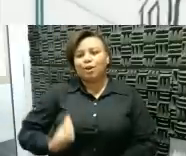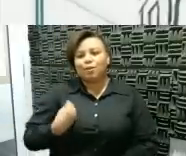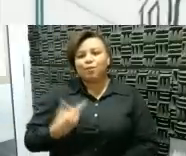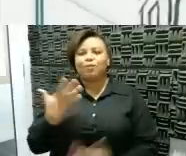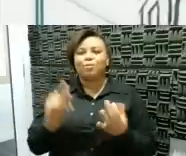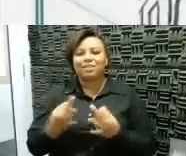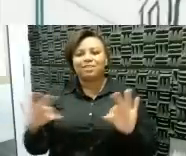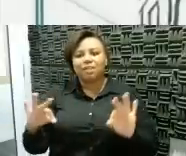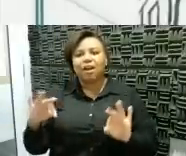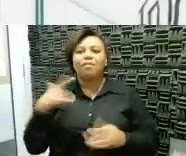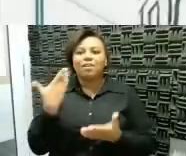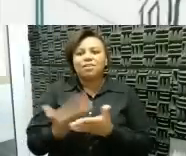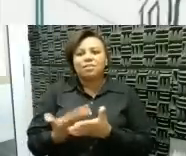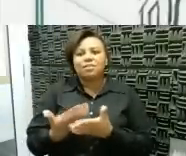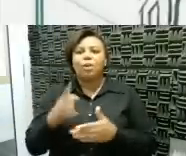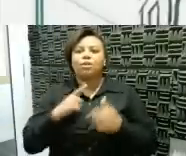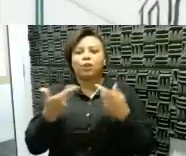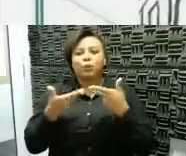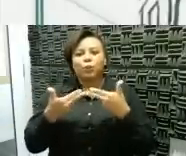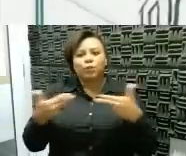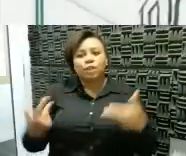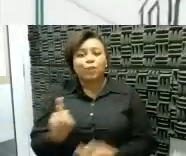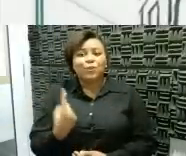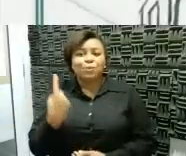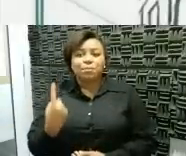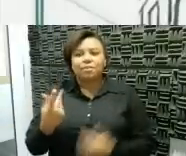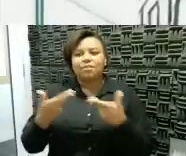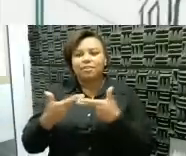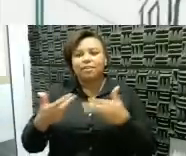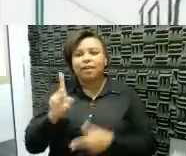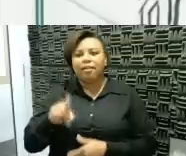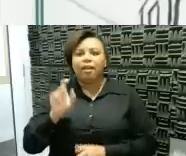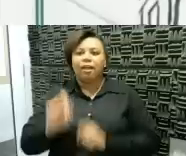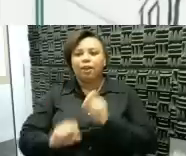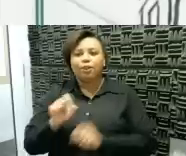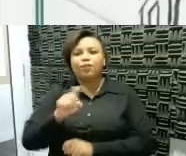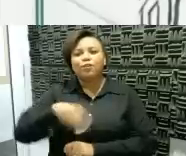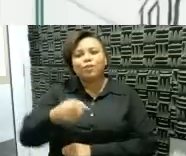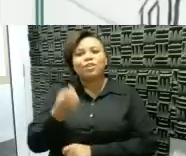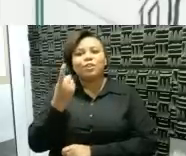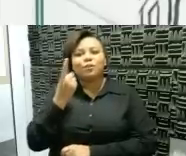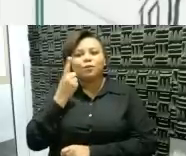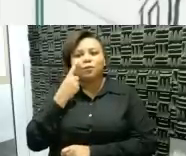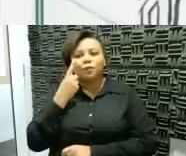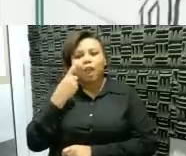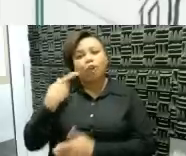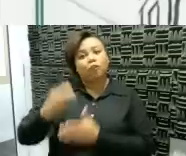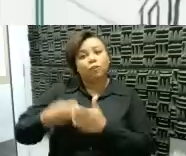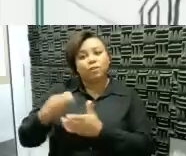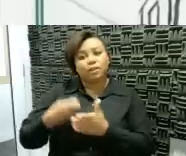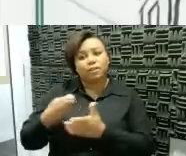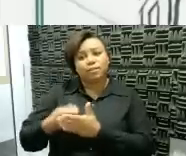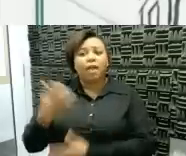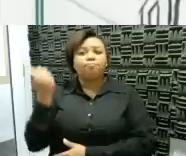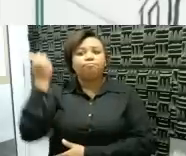eh e uma delas é que vocês eh vão ver ã eu vou tentar aqui audio descrever né